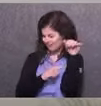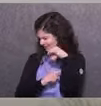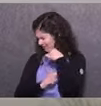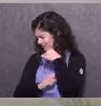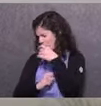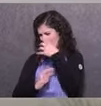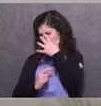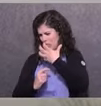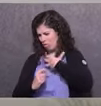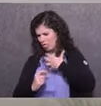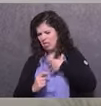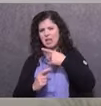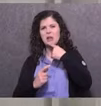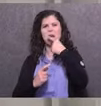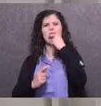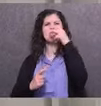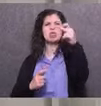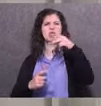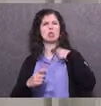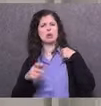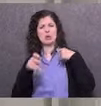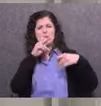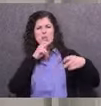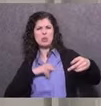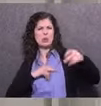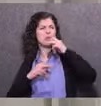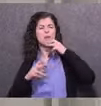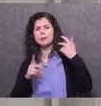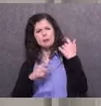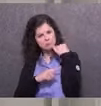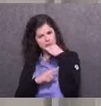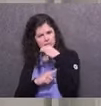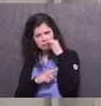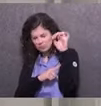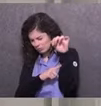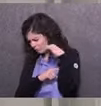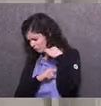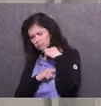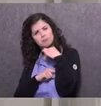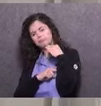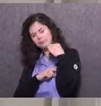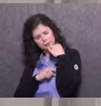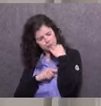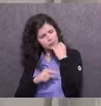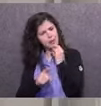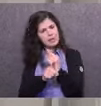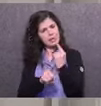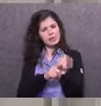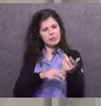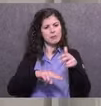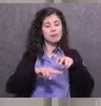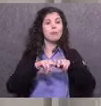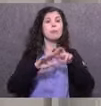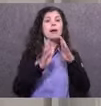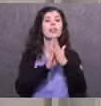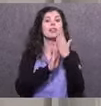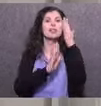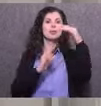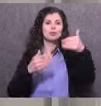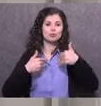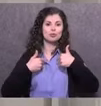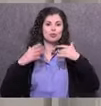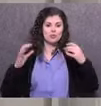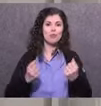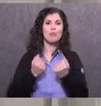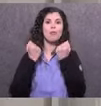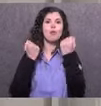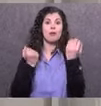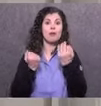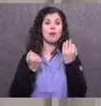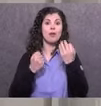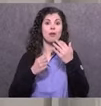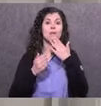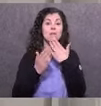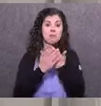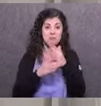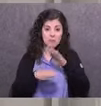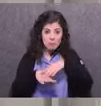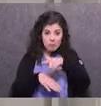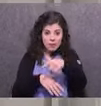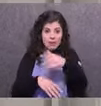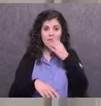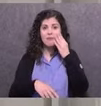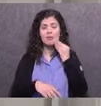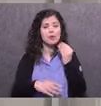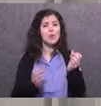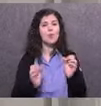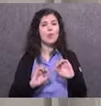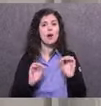cuspiam. Mas o Senhor Deus veio em meu auxílio e por isso não fiquei envergonhado.